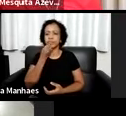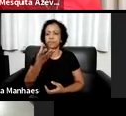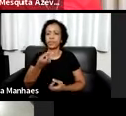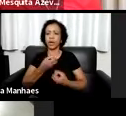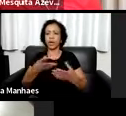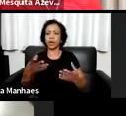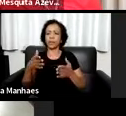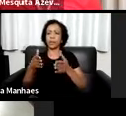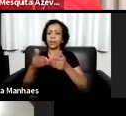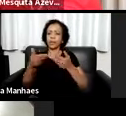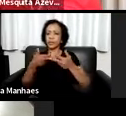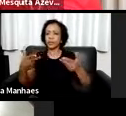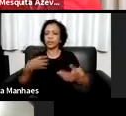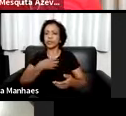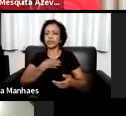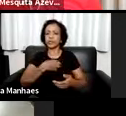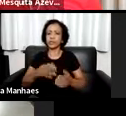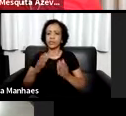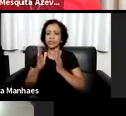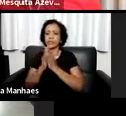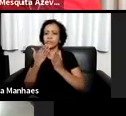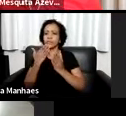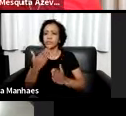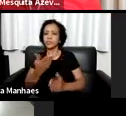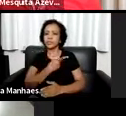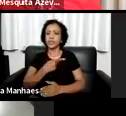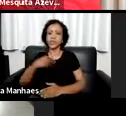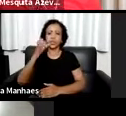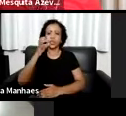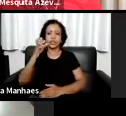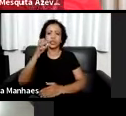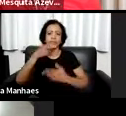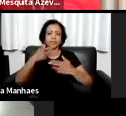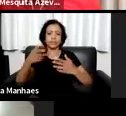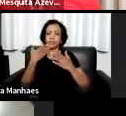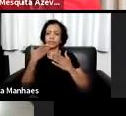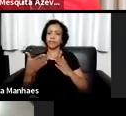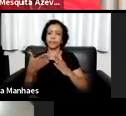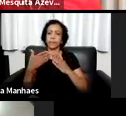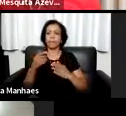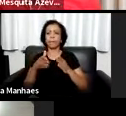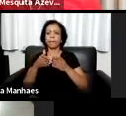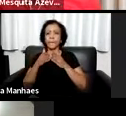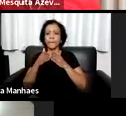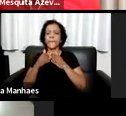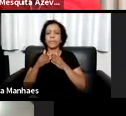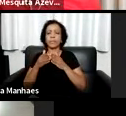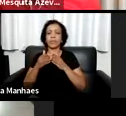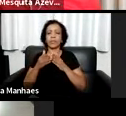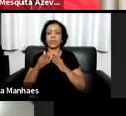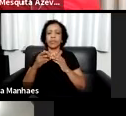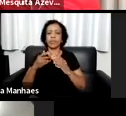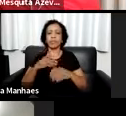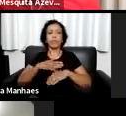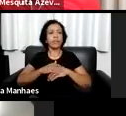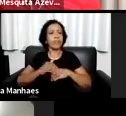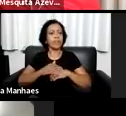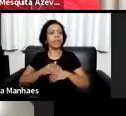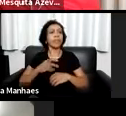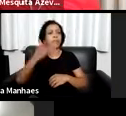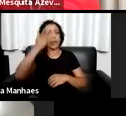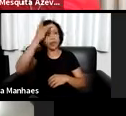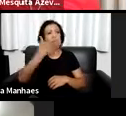aí de Salvador, na Bahia, orasse, pastor Heber, e nesta oração incluísse aí os garis, aquelas pessoas, homens e mulheres, que